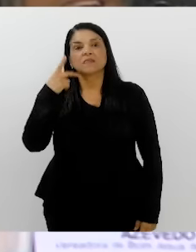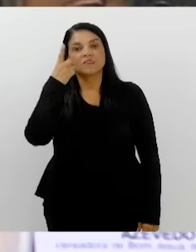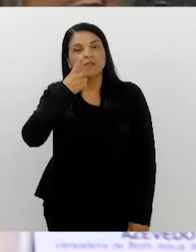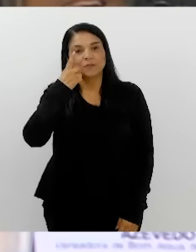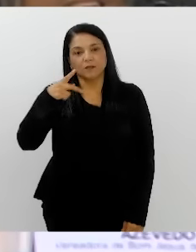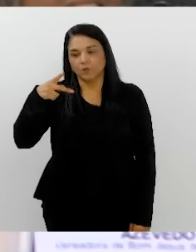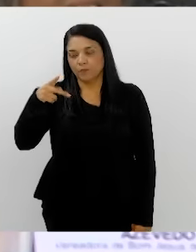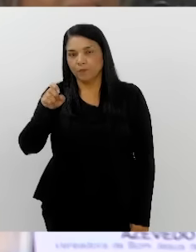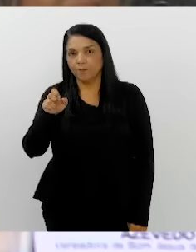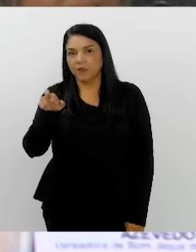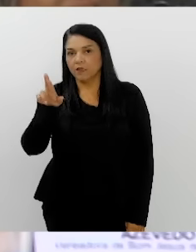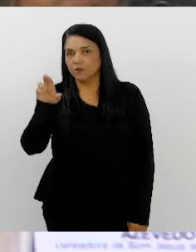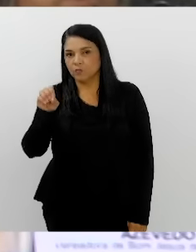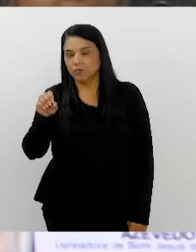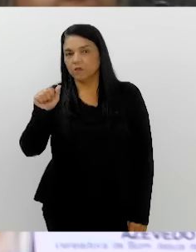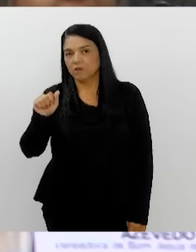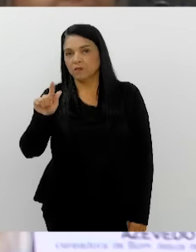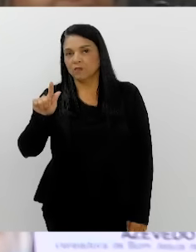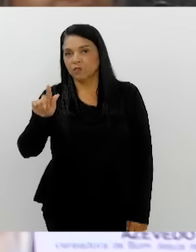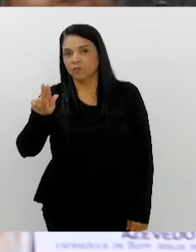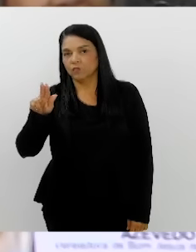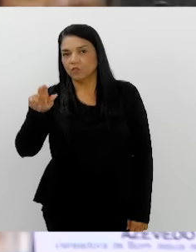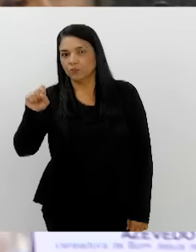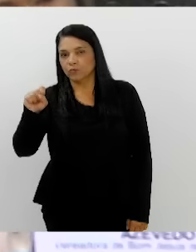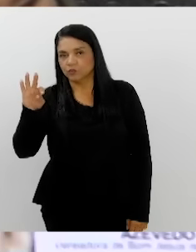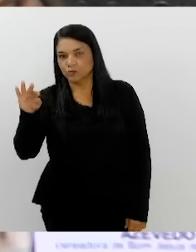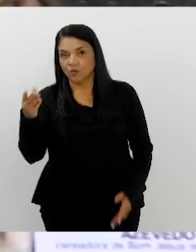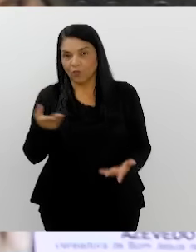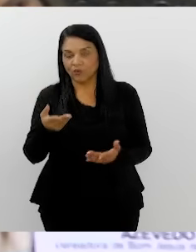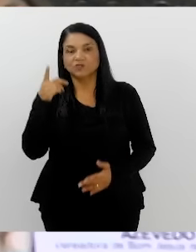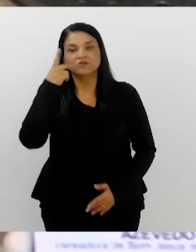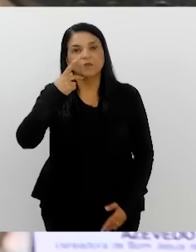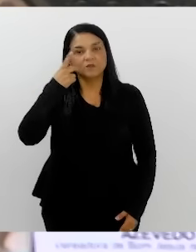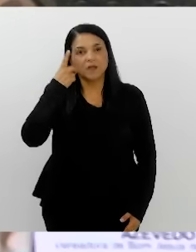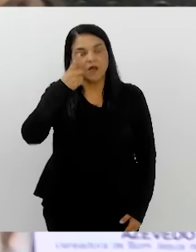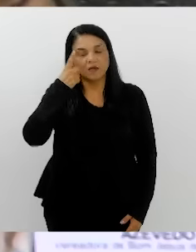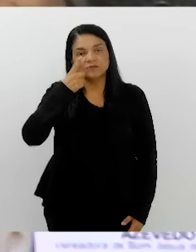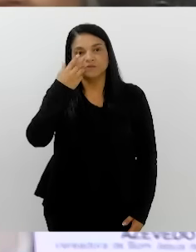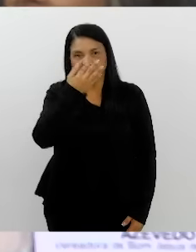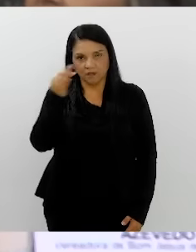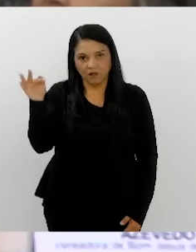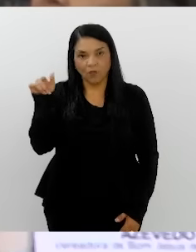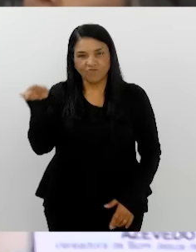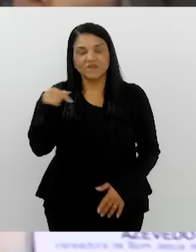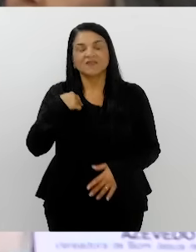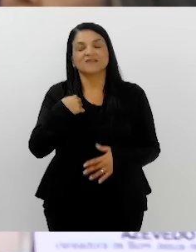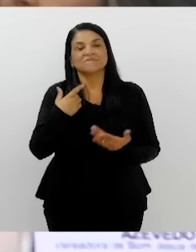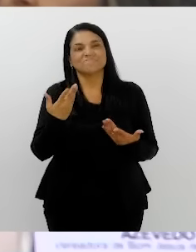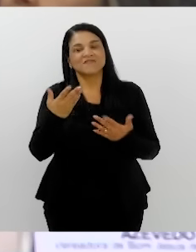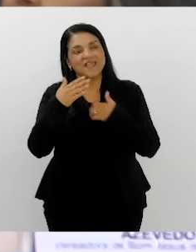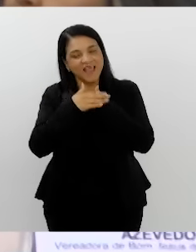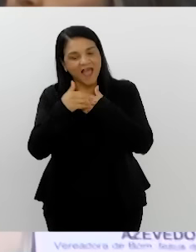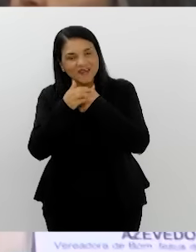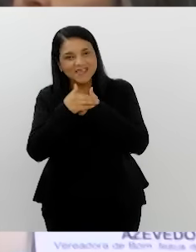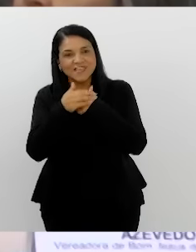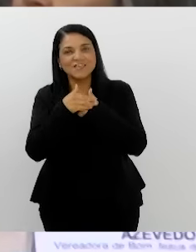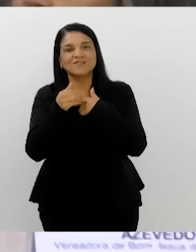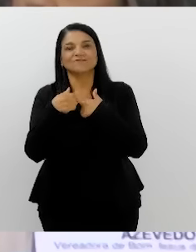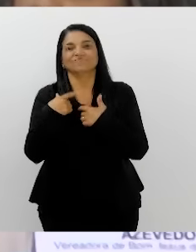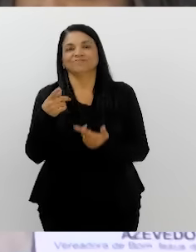deputado federal, meu amigo, fui colega dele aqui nessa casa, como deputado estadual, muito carinho por Vossa Excelência também,